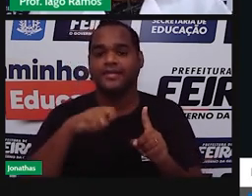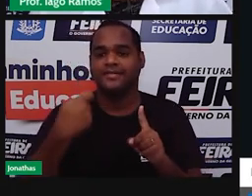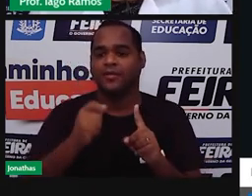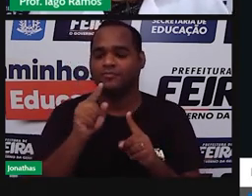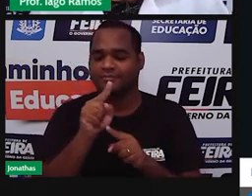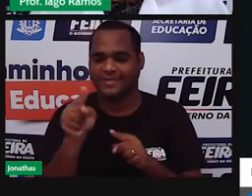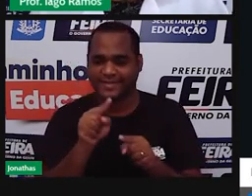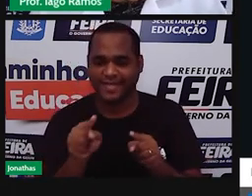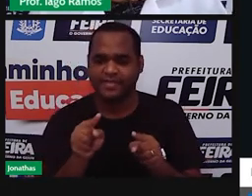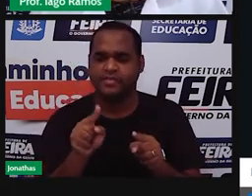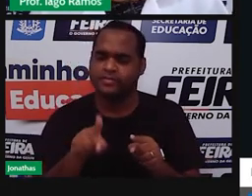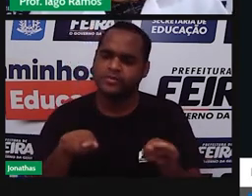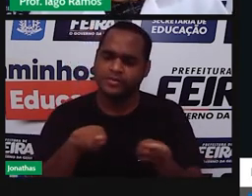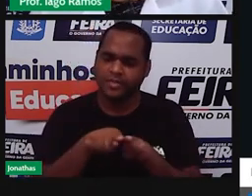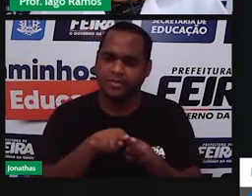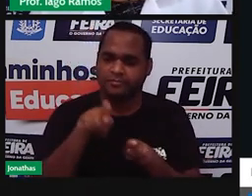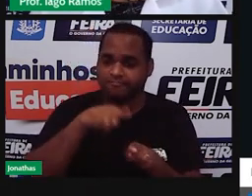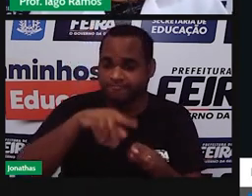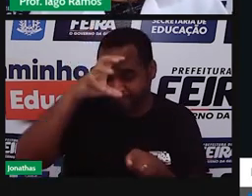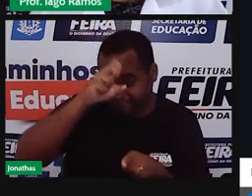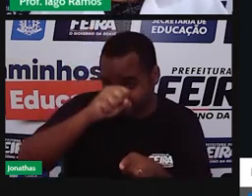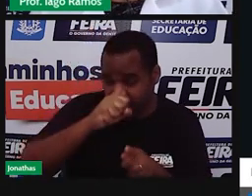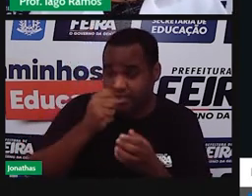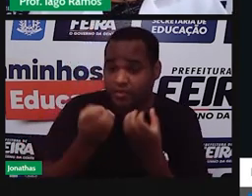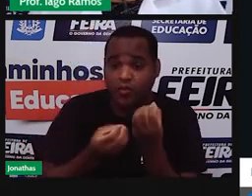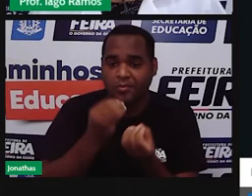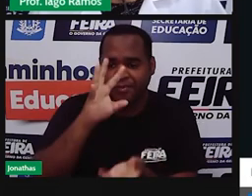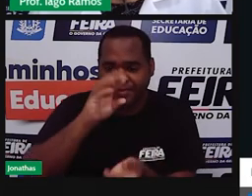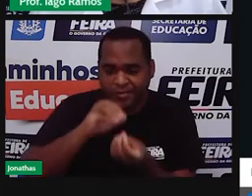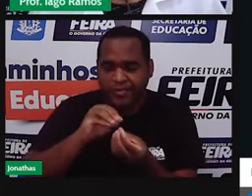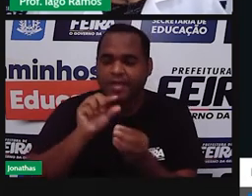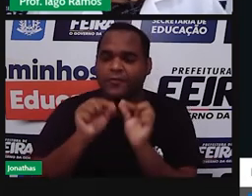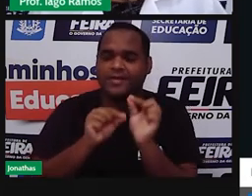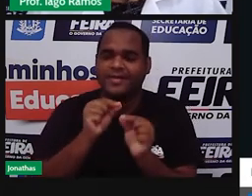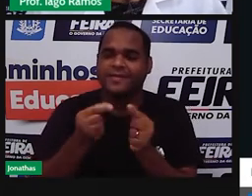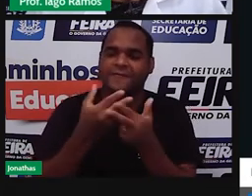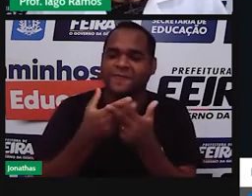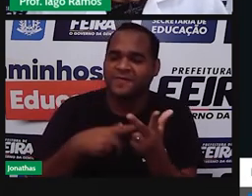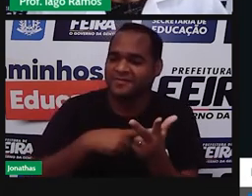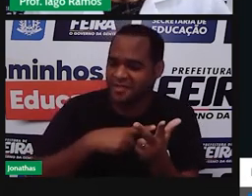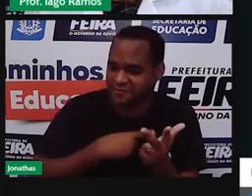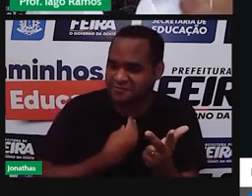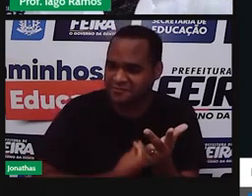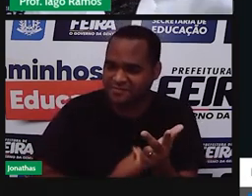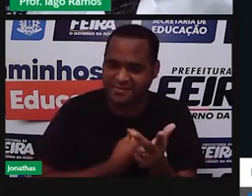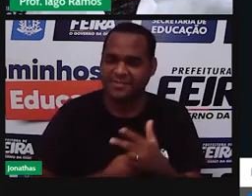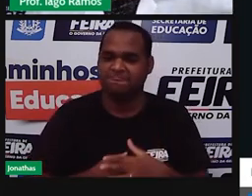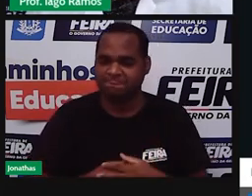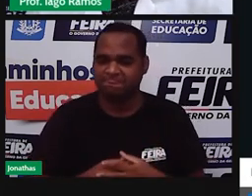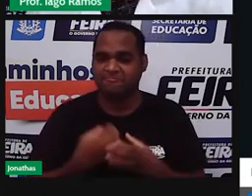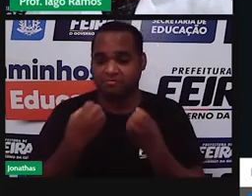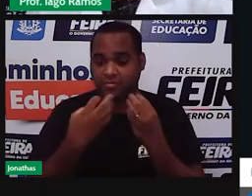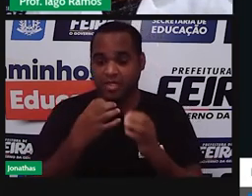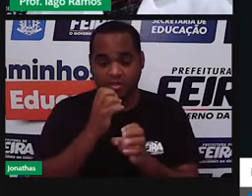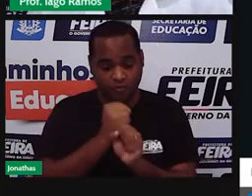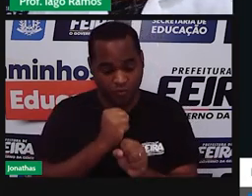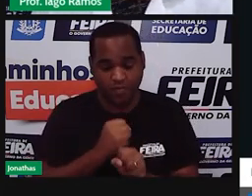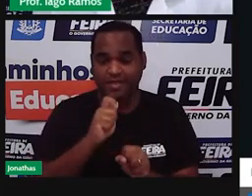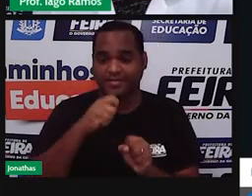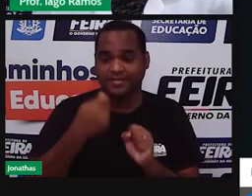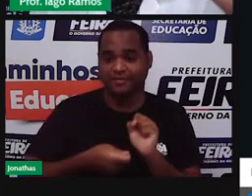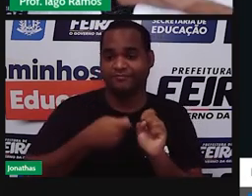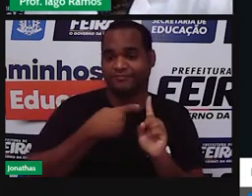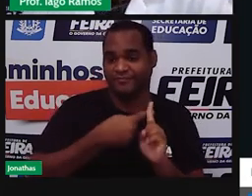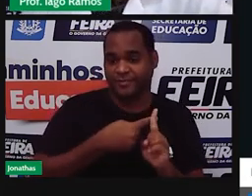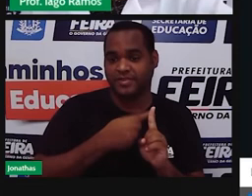né, começar a aprender a efetuar essa adição com números inteiros. Quando soma só número